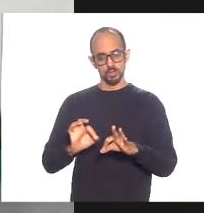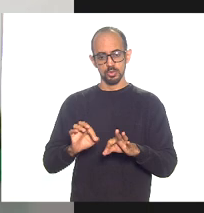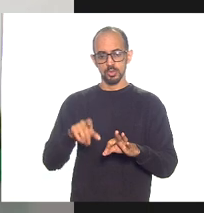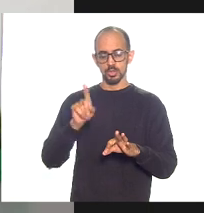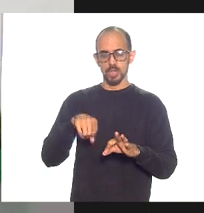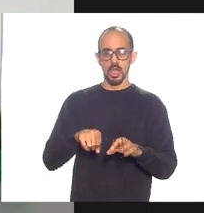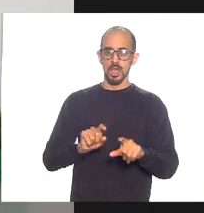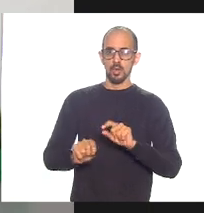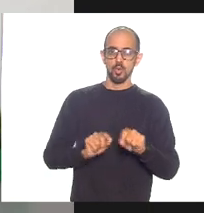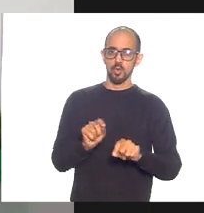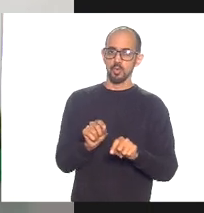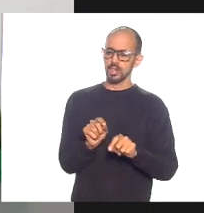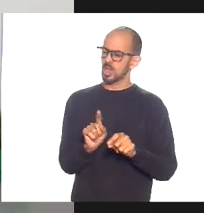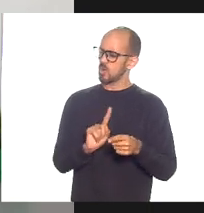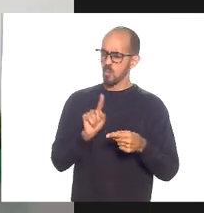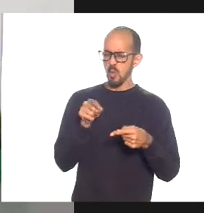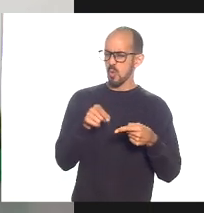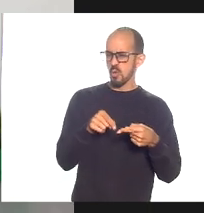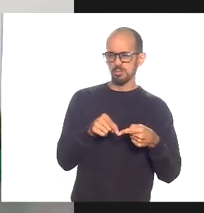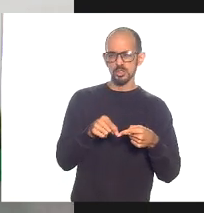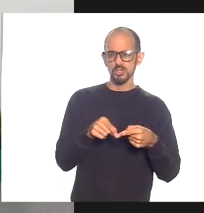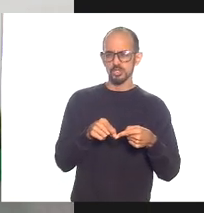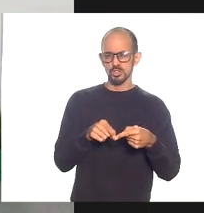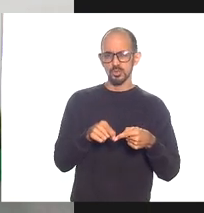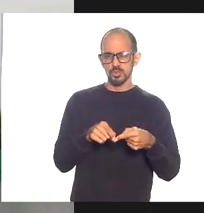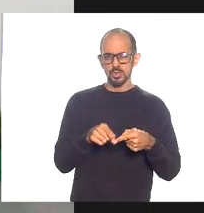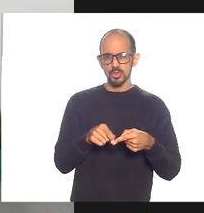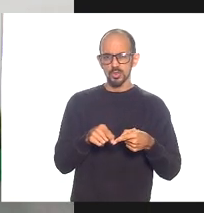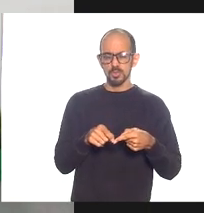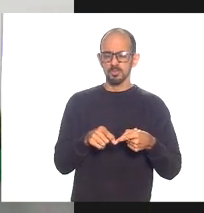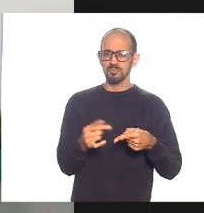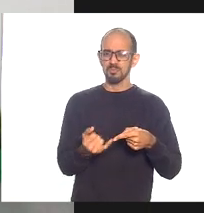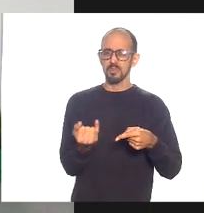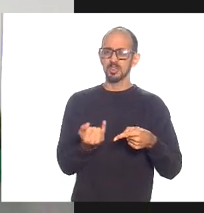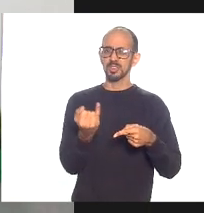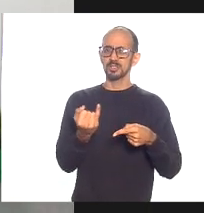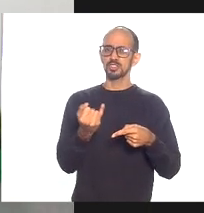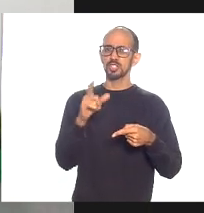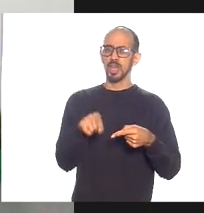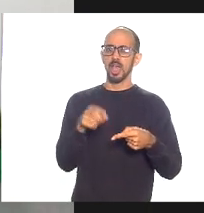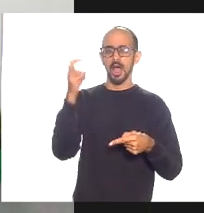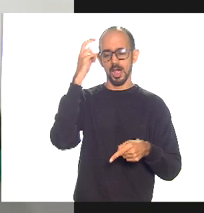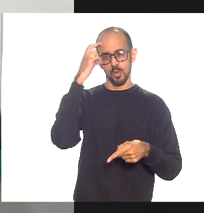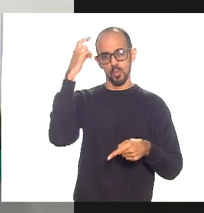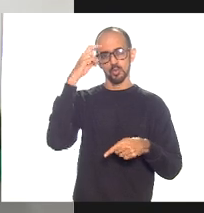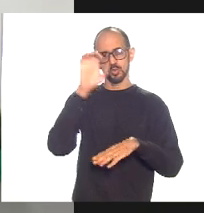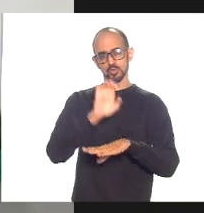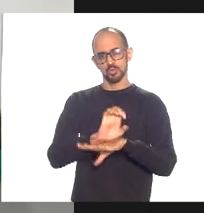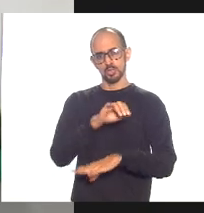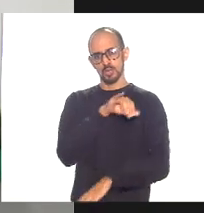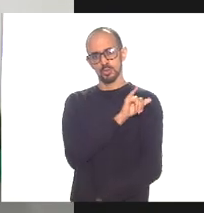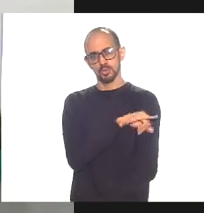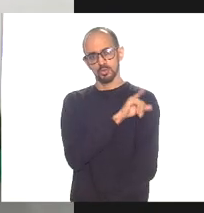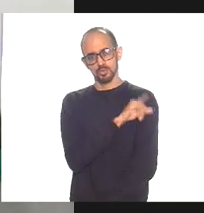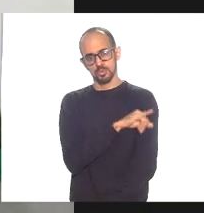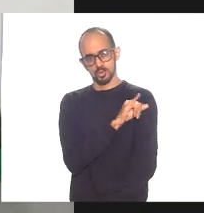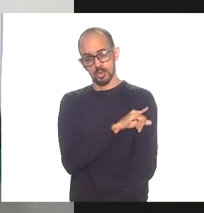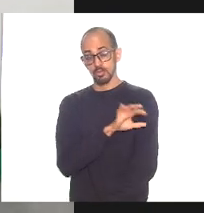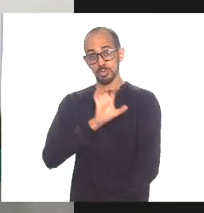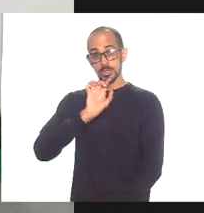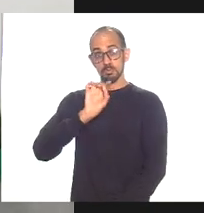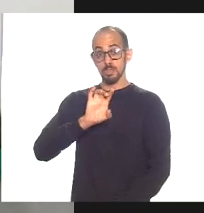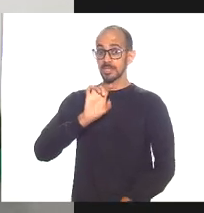traz um cerne tão fundamental quanto a cultura no estado do Rio de Janeiro, em